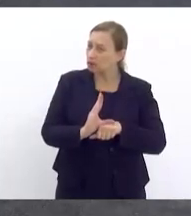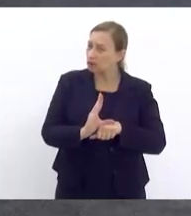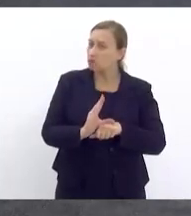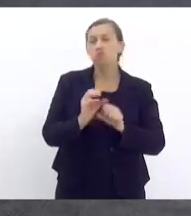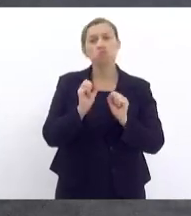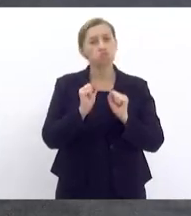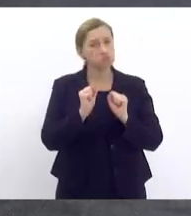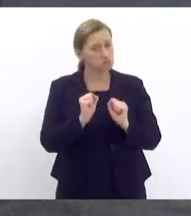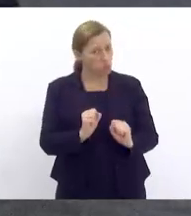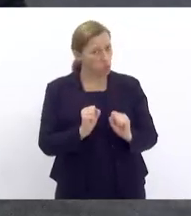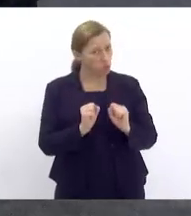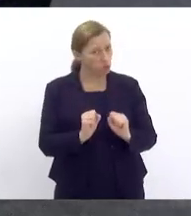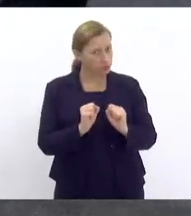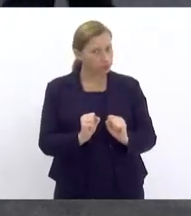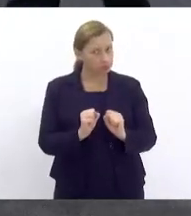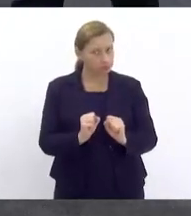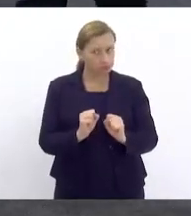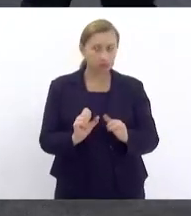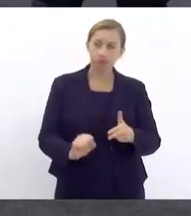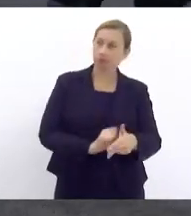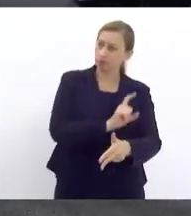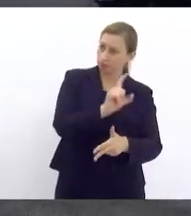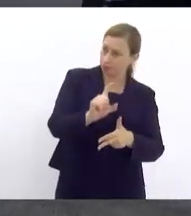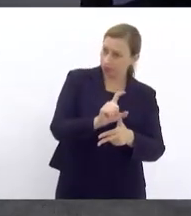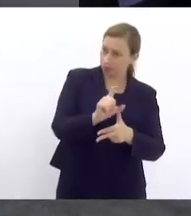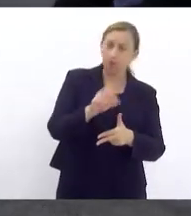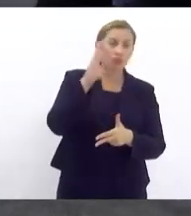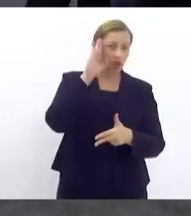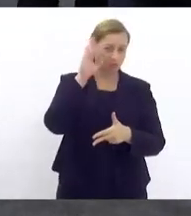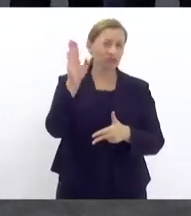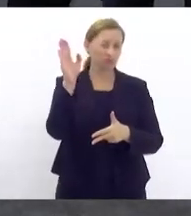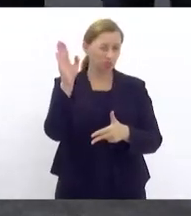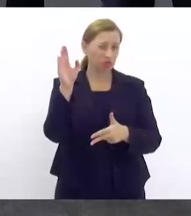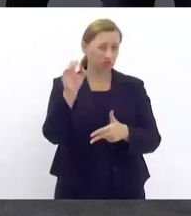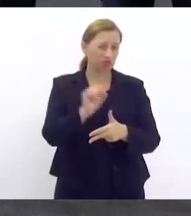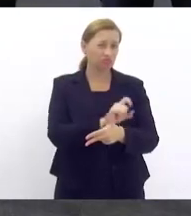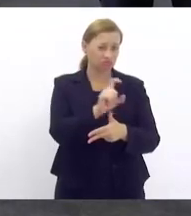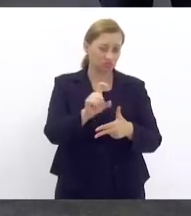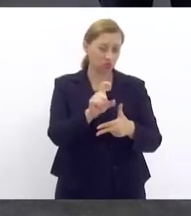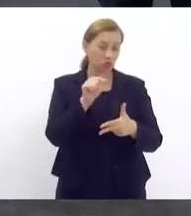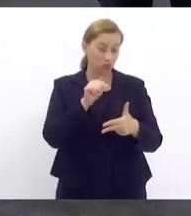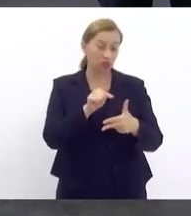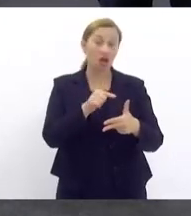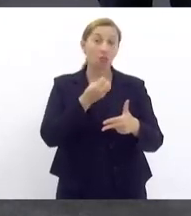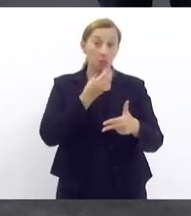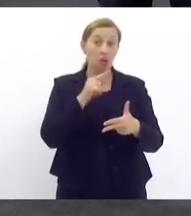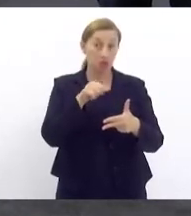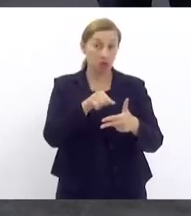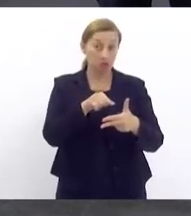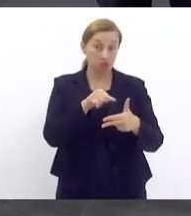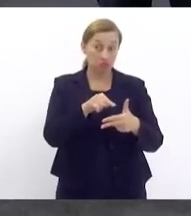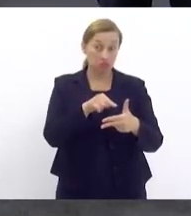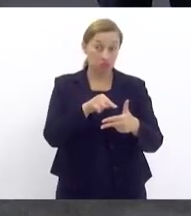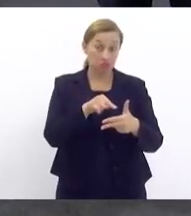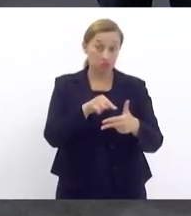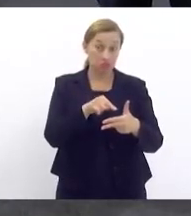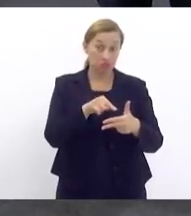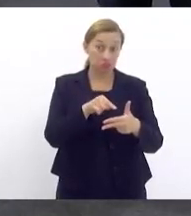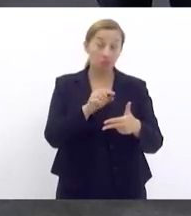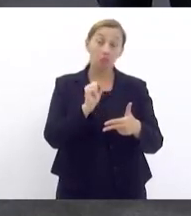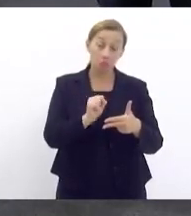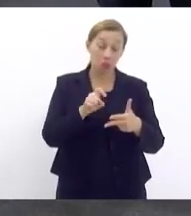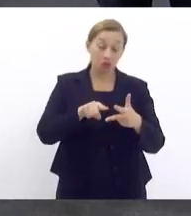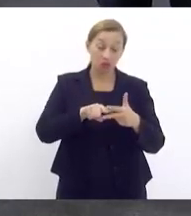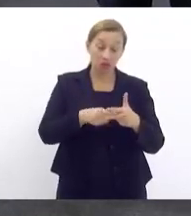pode tanto executivo principalmente o Executivo seria o bom que fosse o Executivo pode